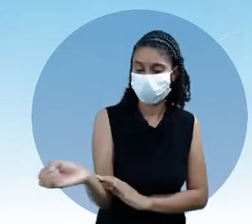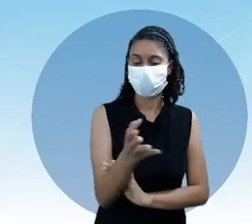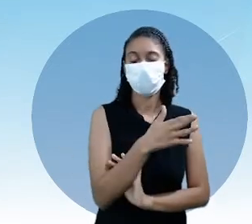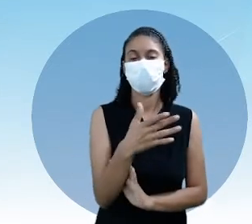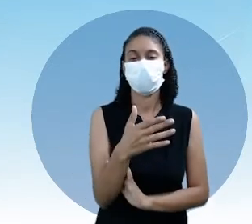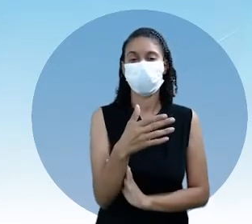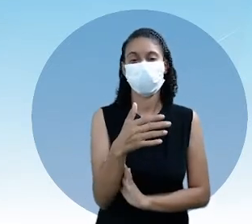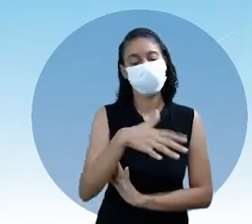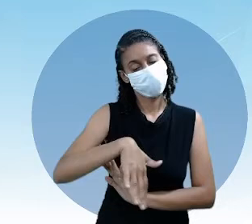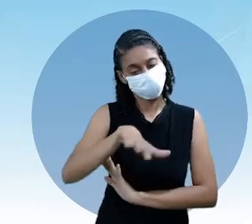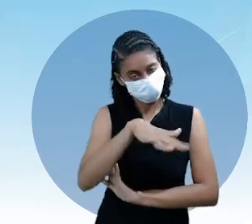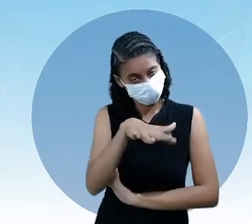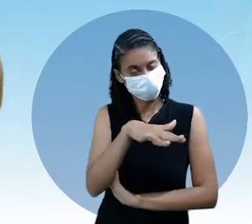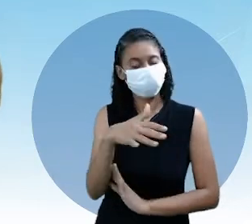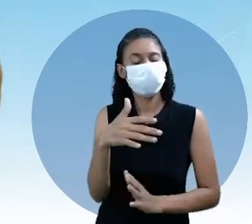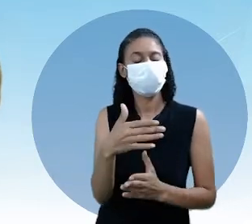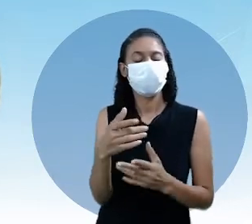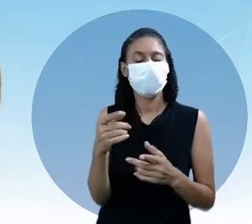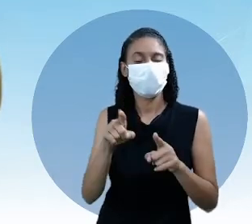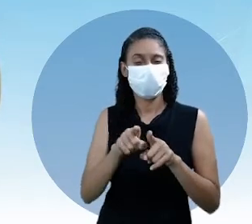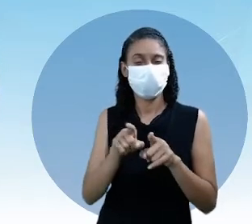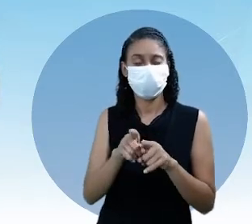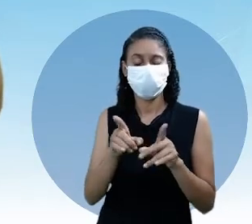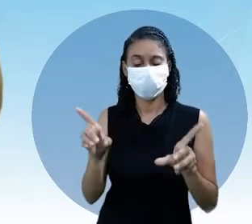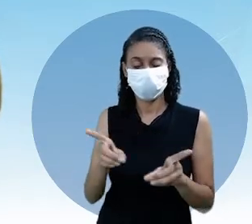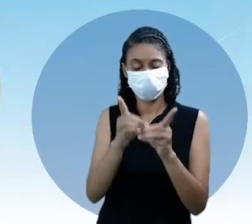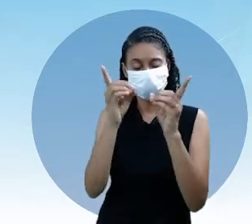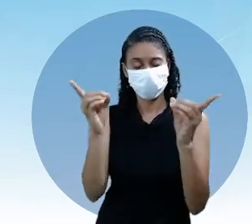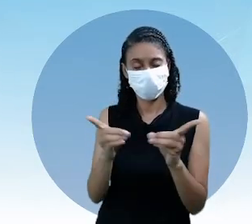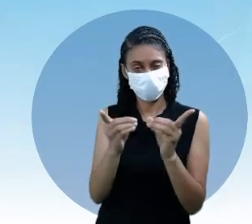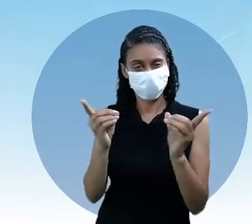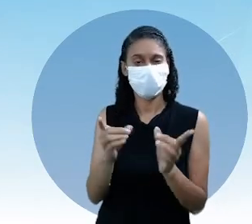da civilização e da democracia política.